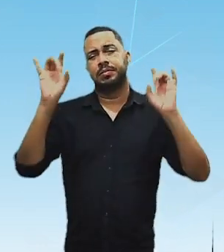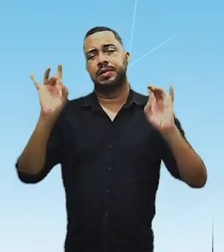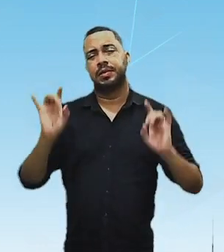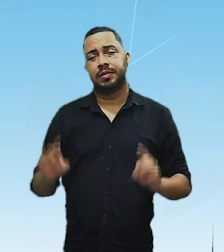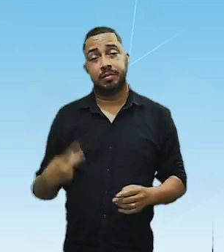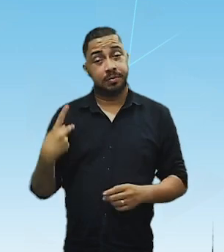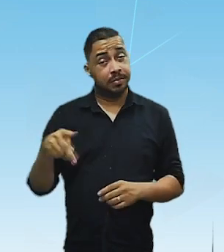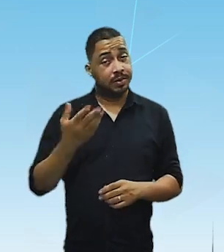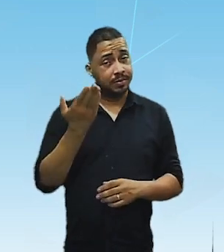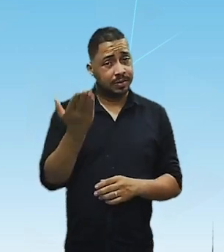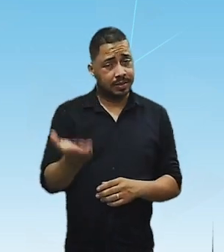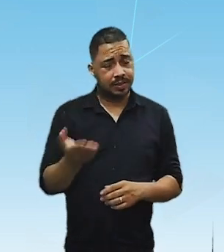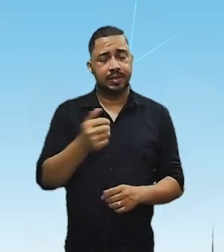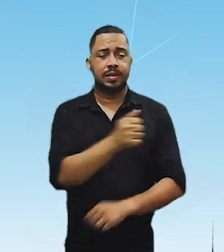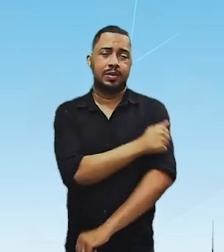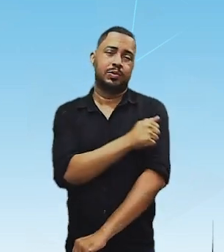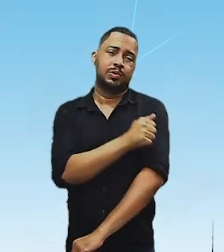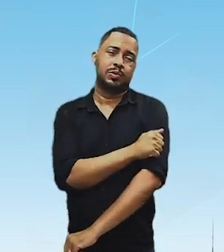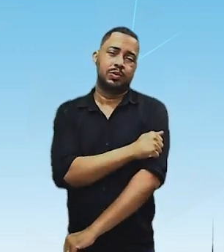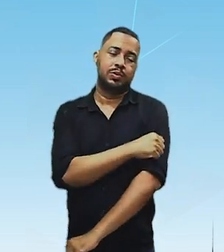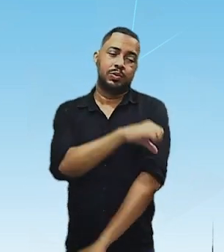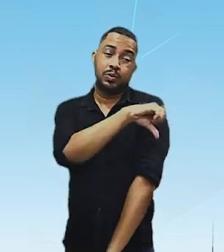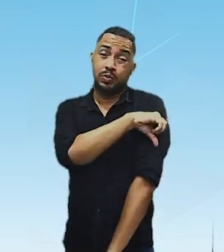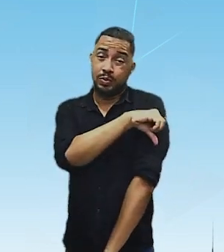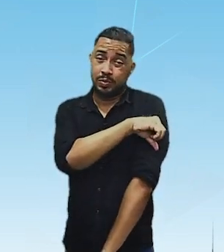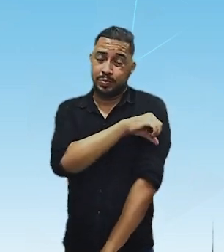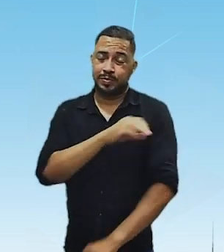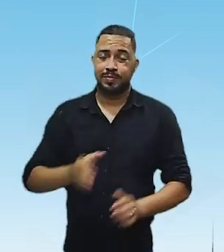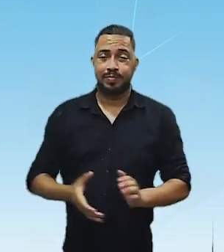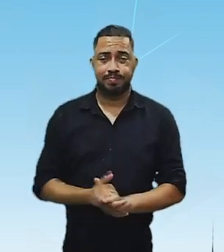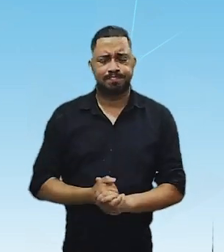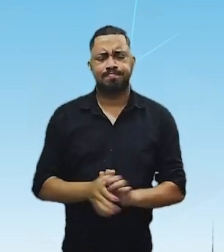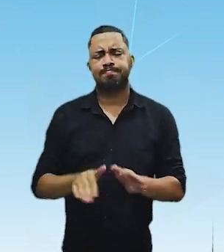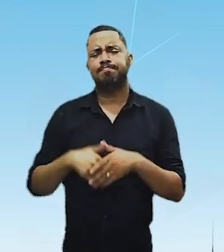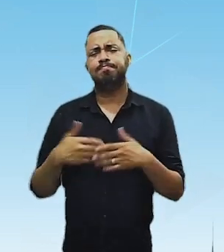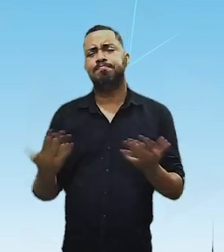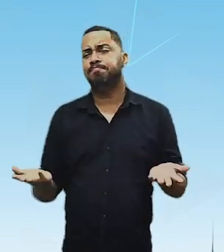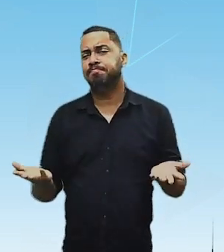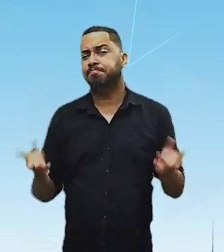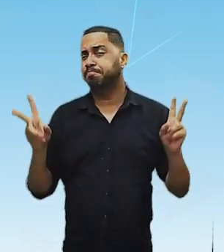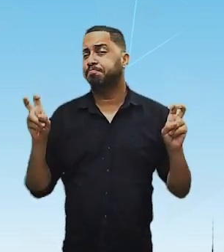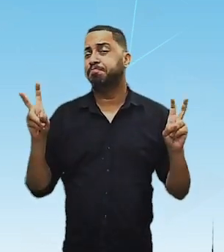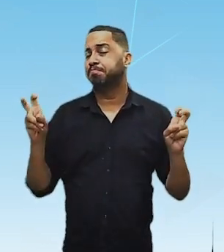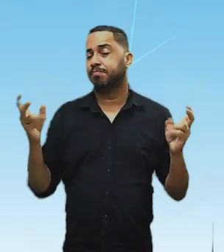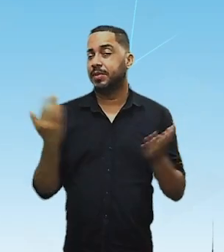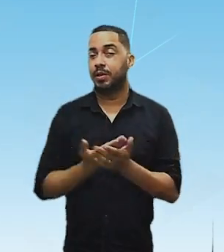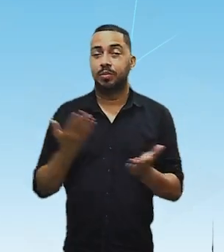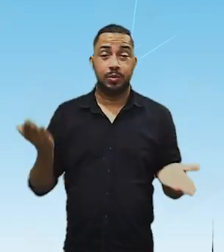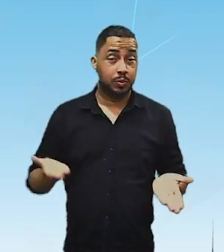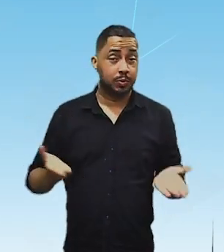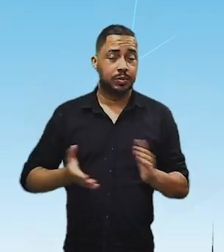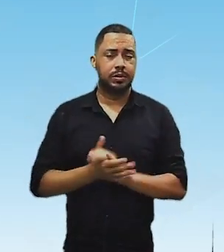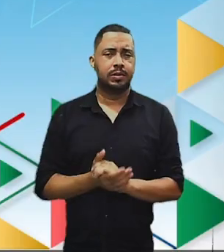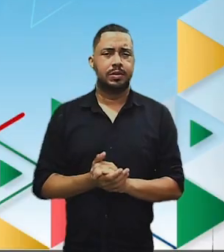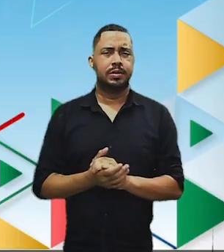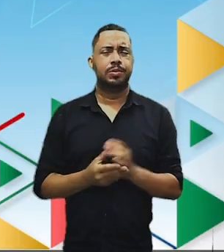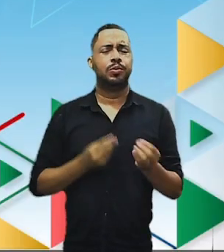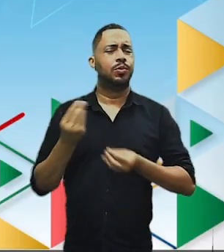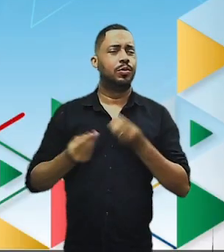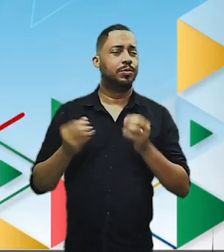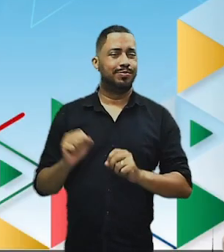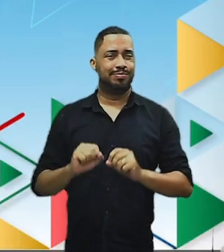para você, estudante do nono ano. Mas qual será o tema da aula de hoje? Como há na